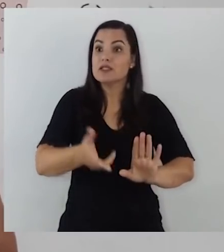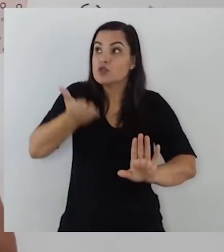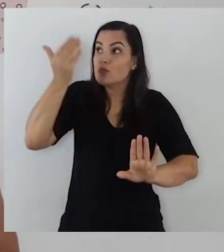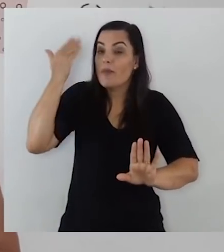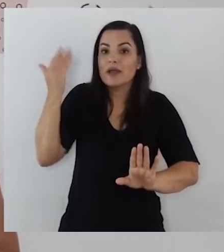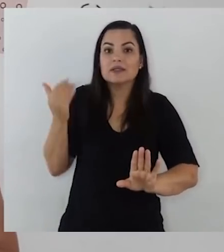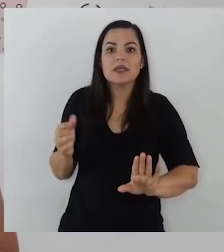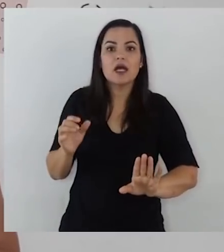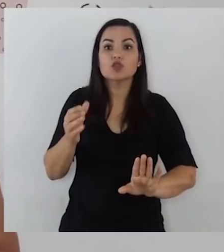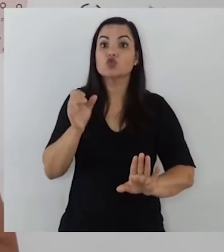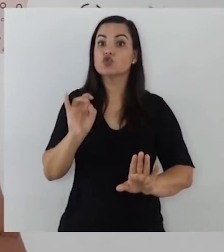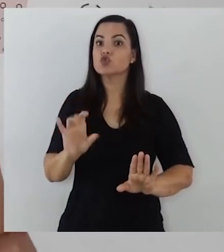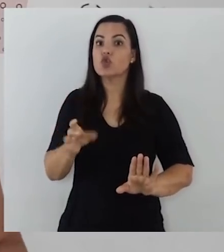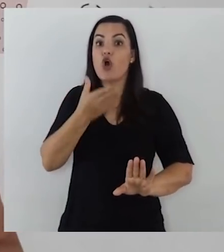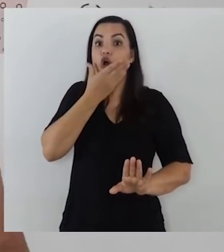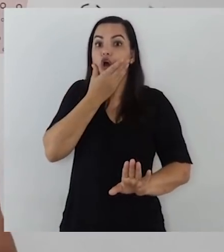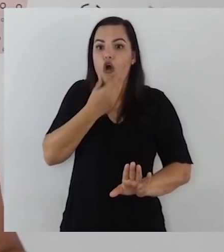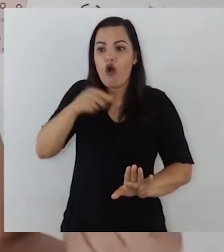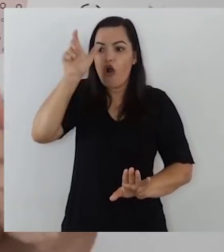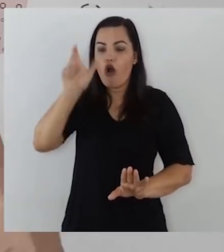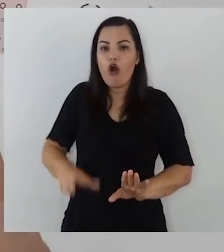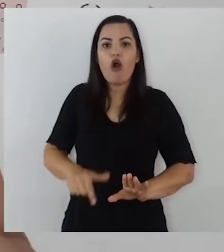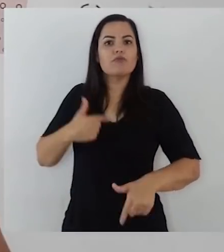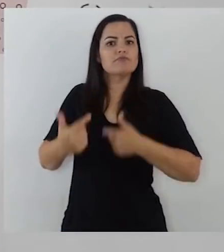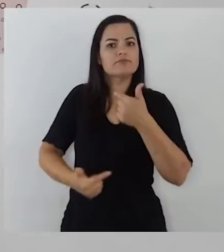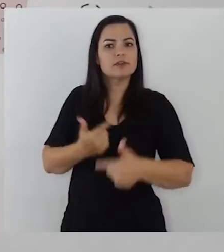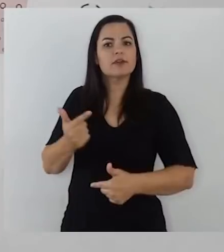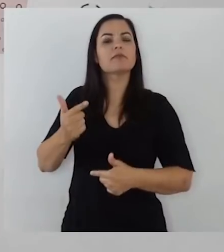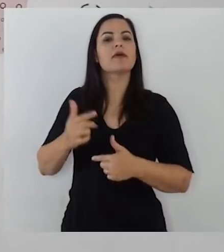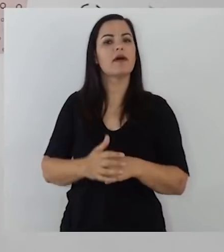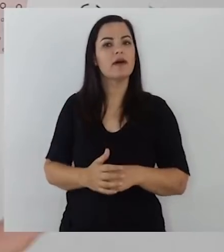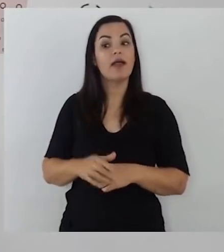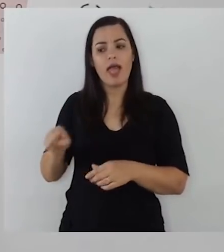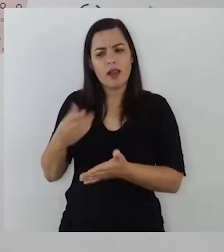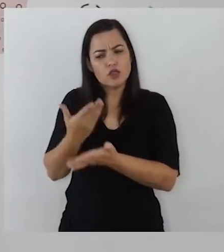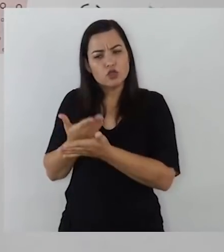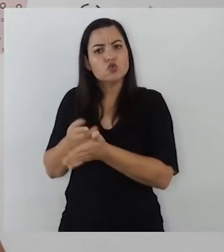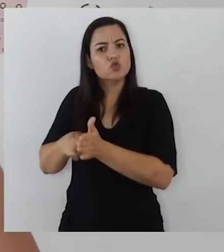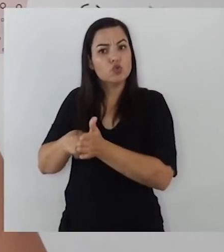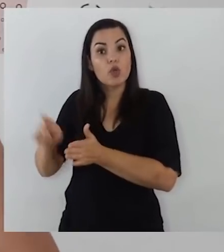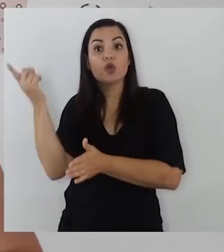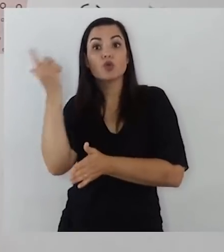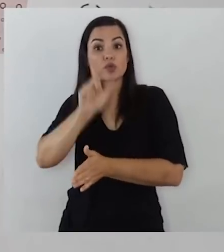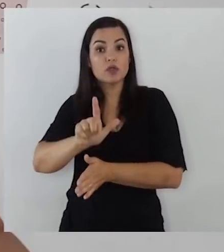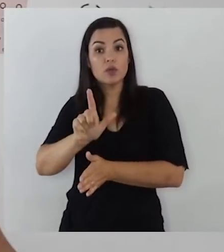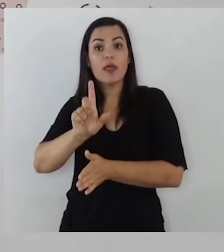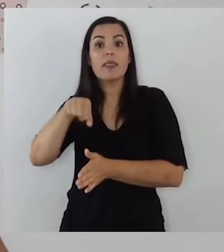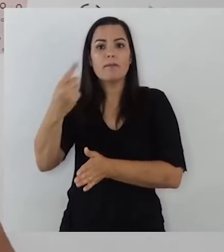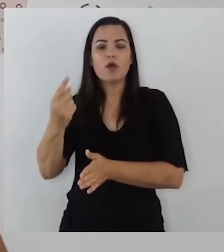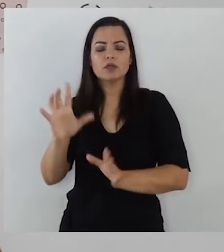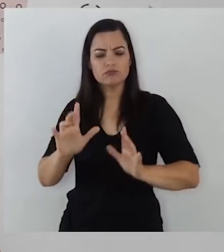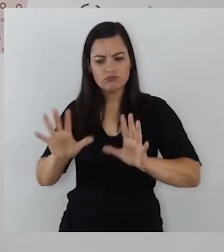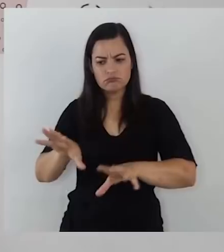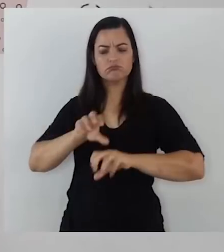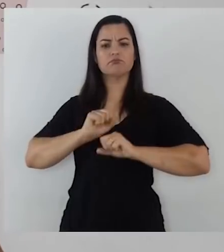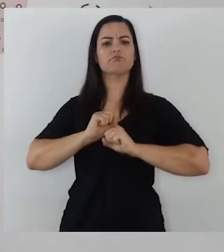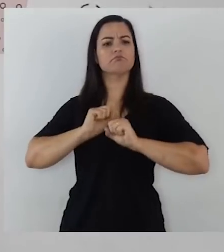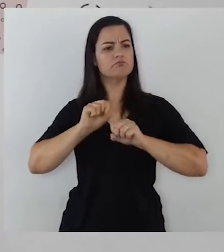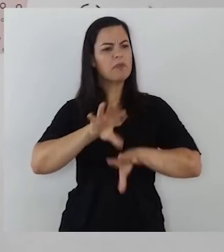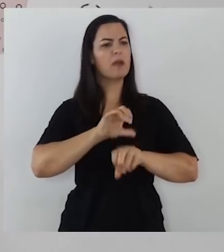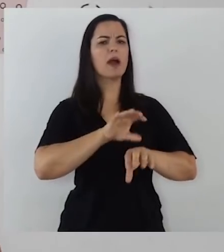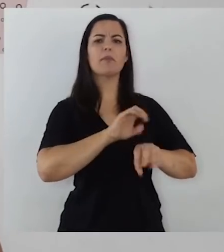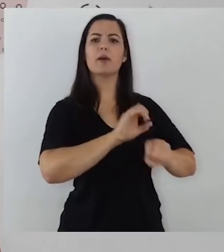homens realizavam essas ações. Então imagina, além de ter conseguido estudar, ela também tomou a frente e começou a ensinar as pessoas